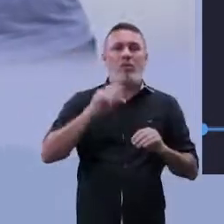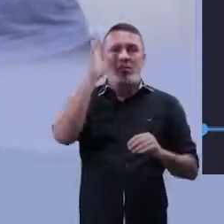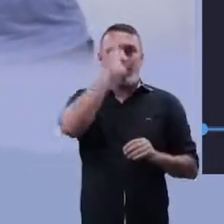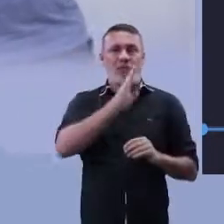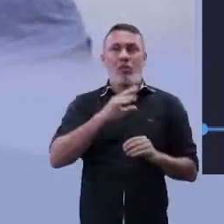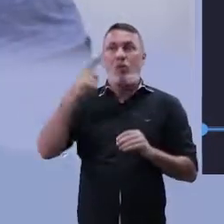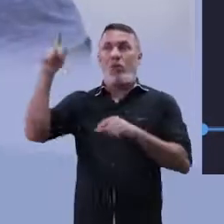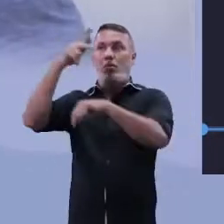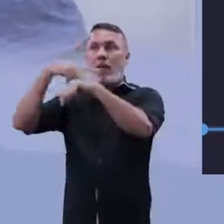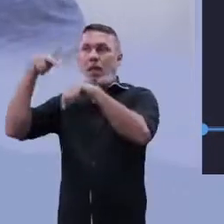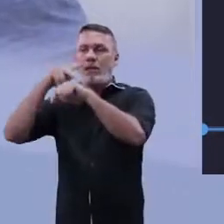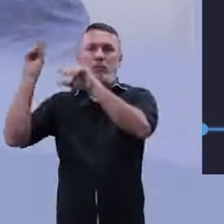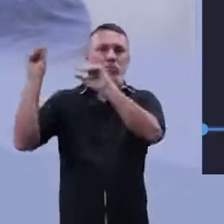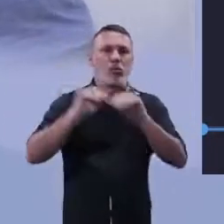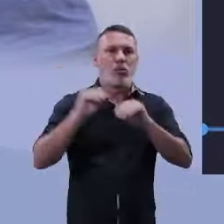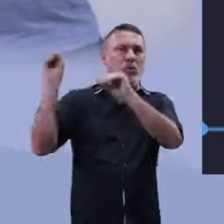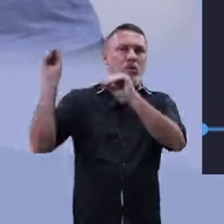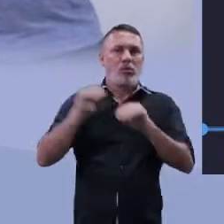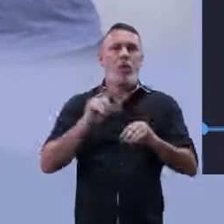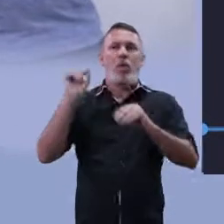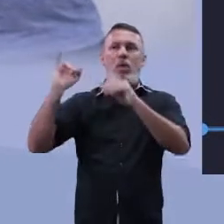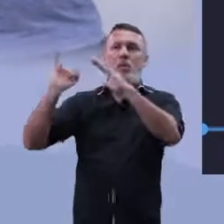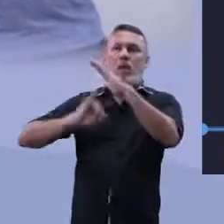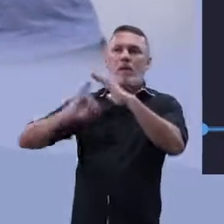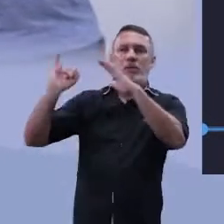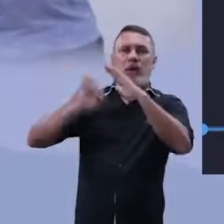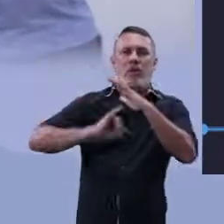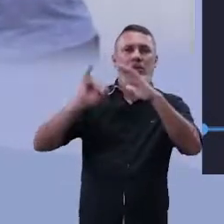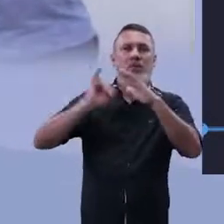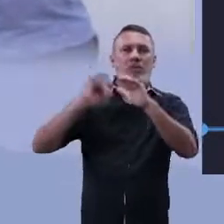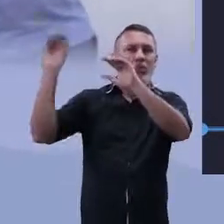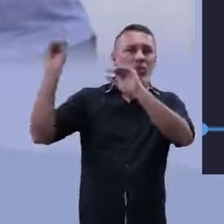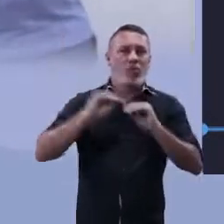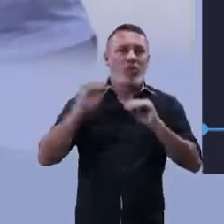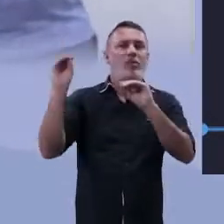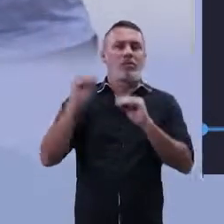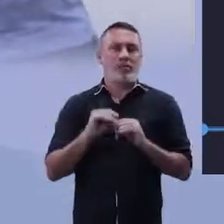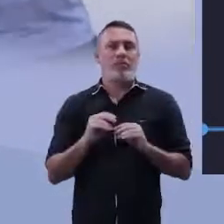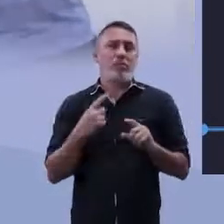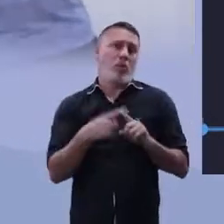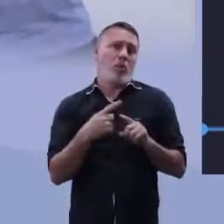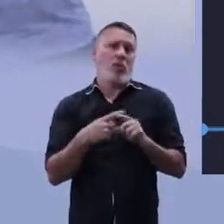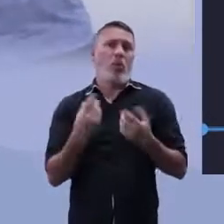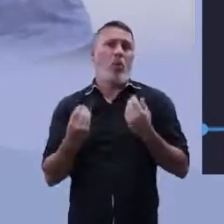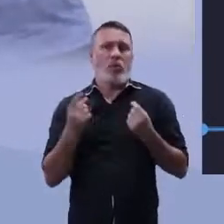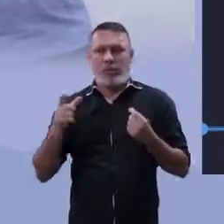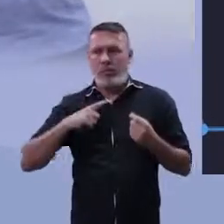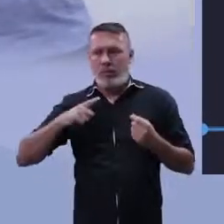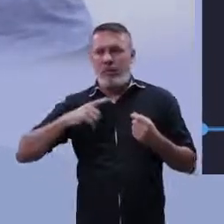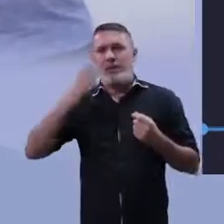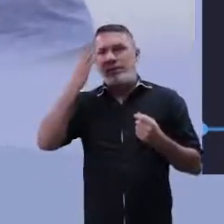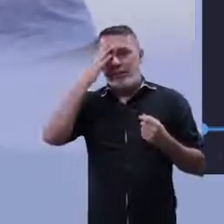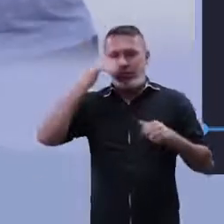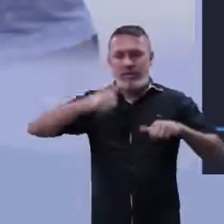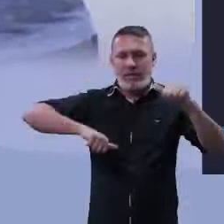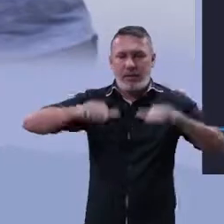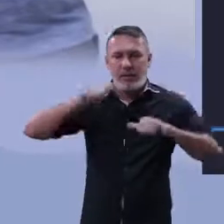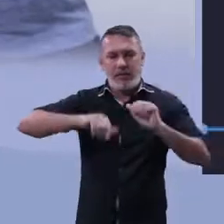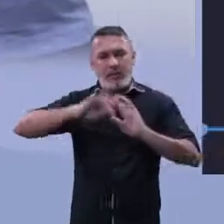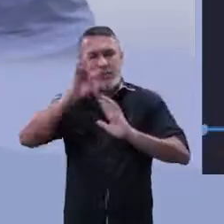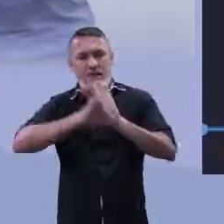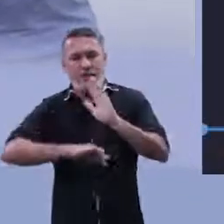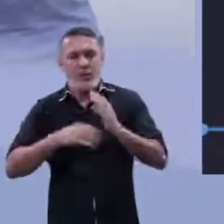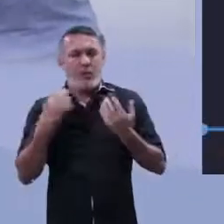esse caderno foi liberado em 2013 para os alunos. Por quê? Através da análise do texto que já tinha caído, daquilo que